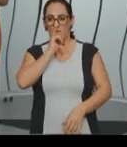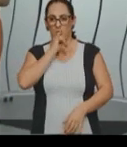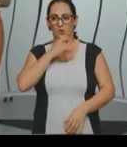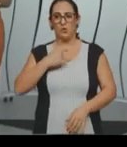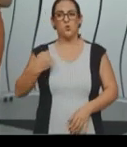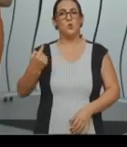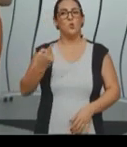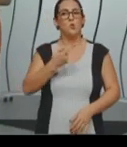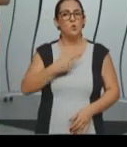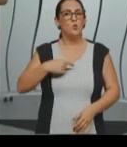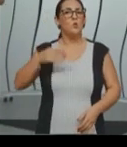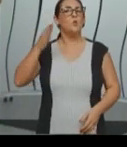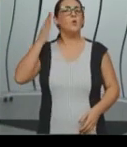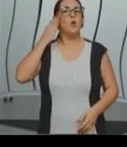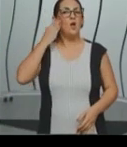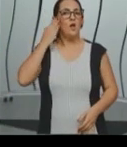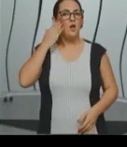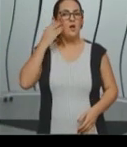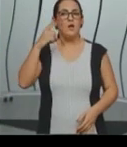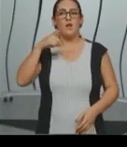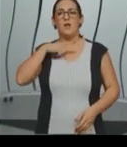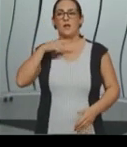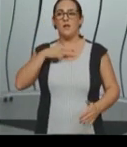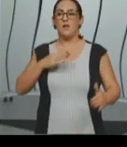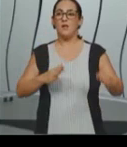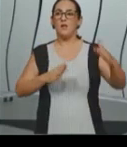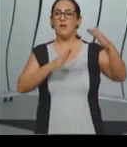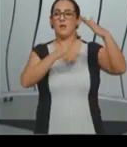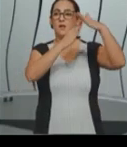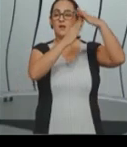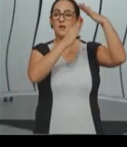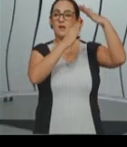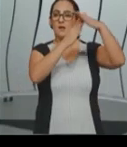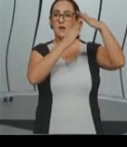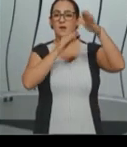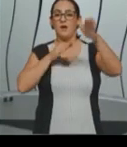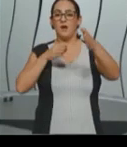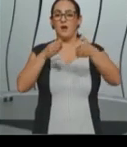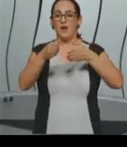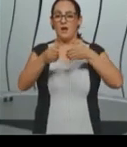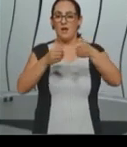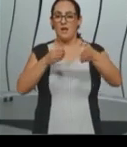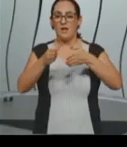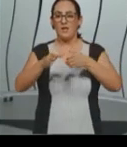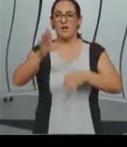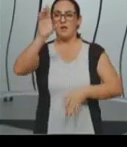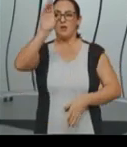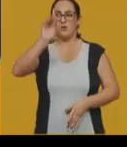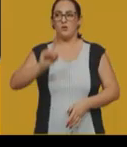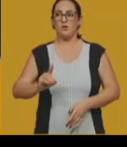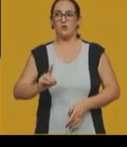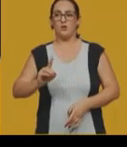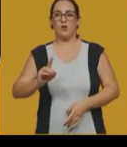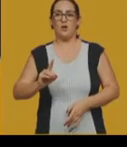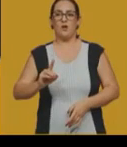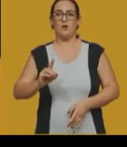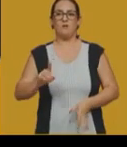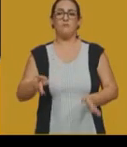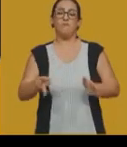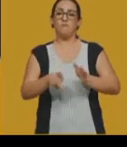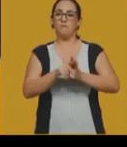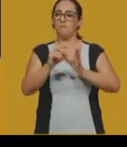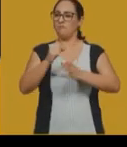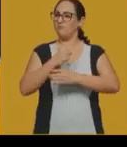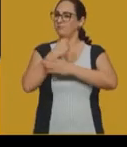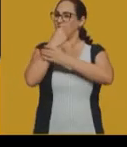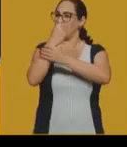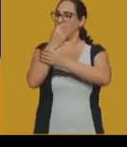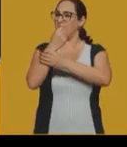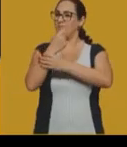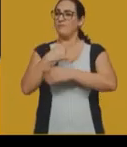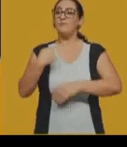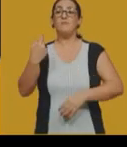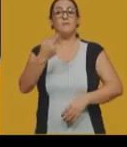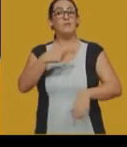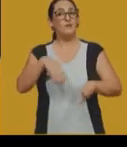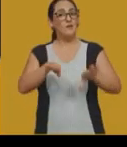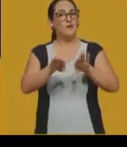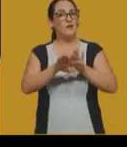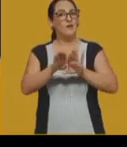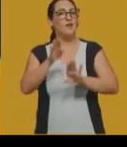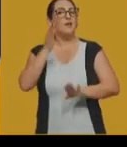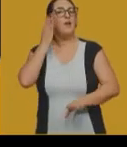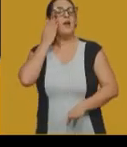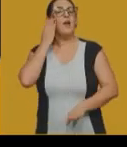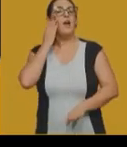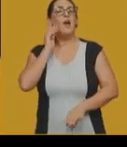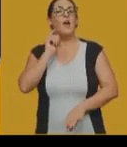entendermos os limites para o acesso aos direitos civis, né, os limites a essas garantias, a gente entende também que existem medidas